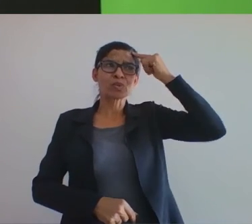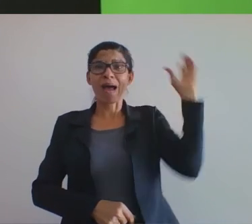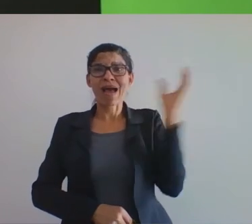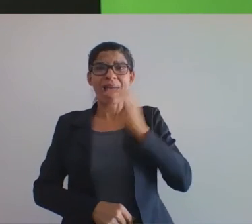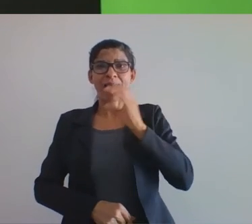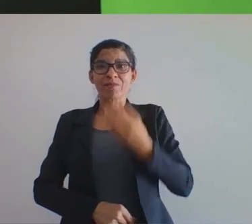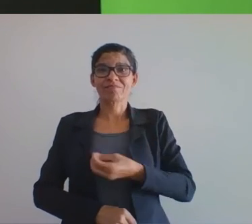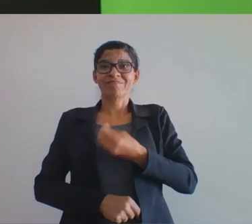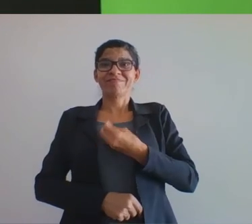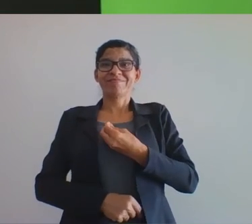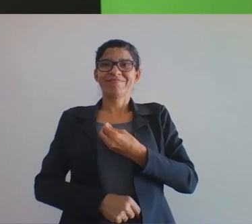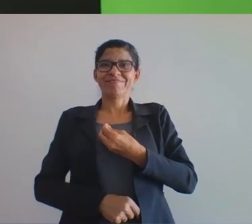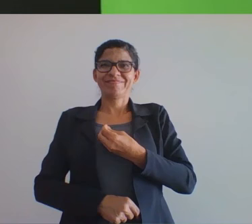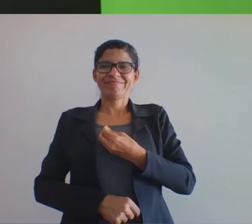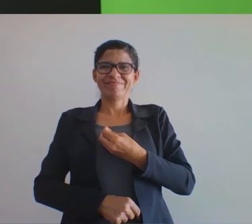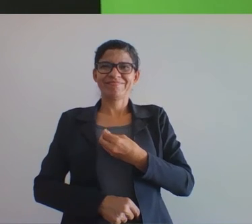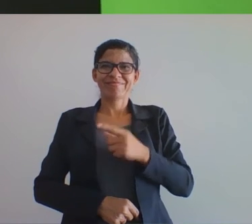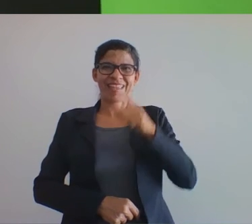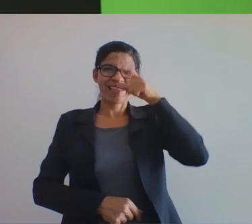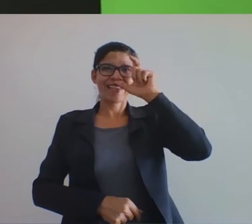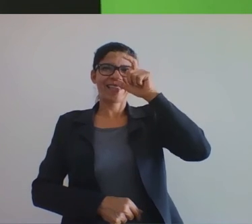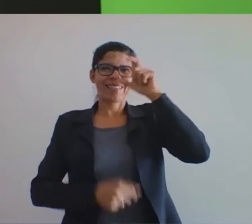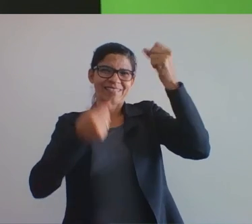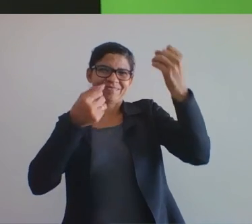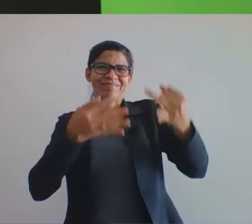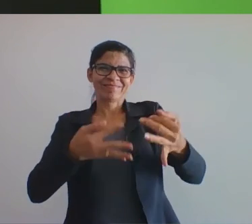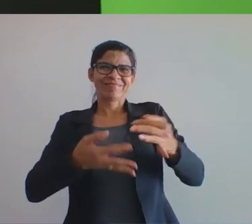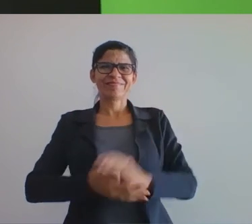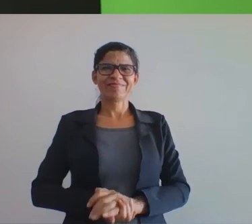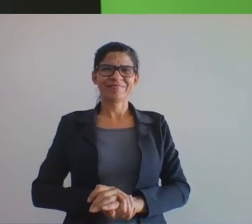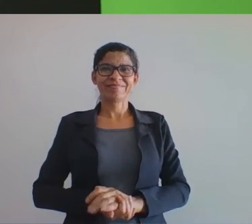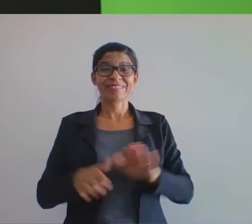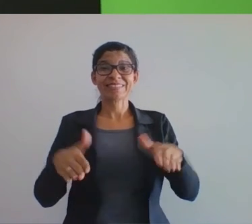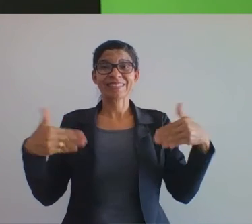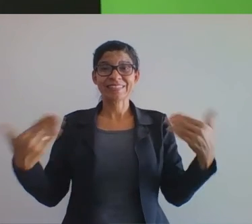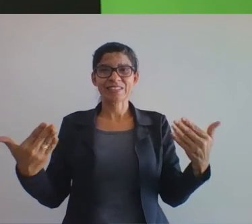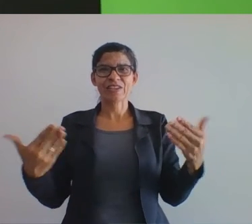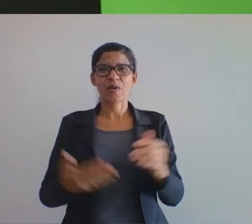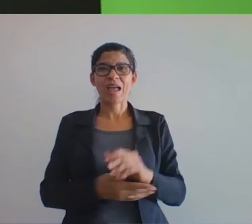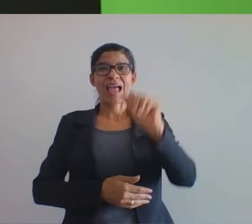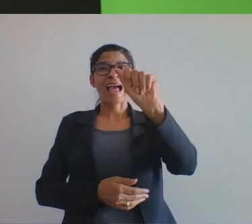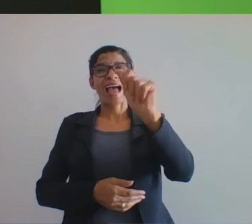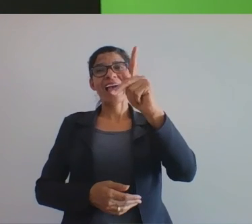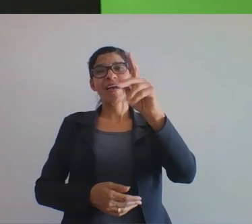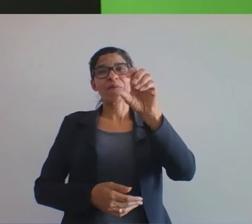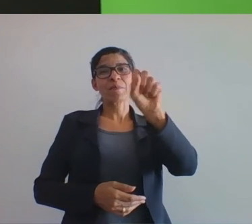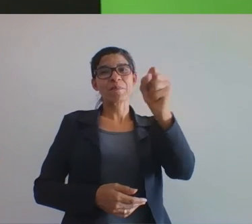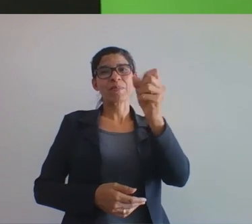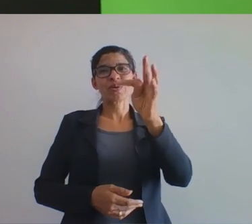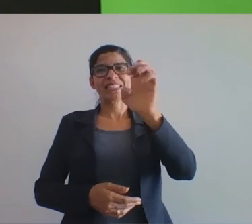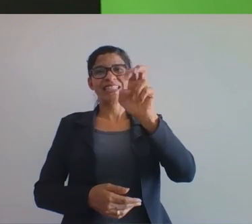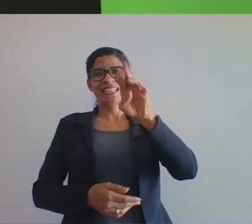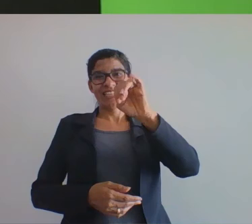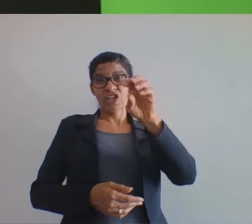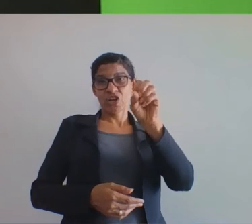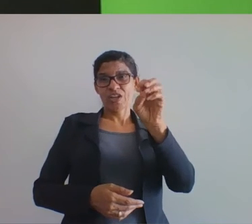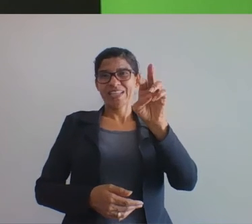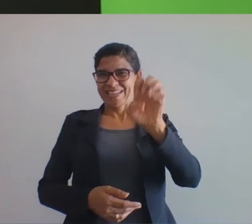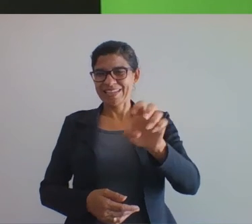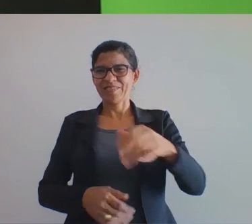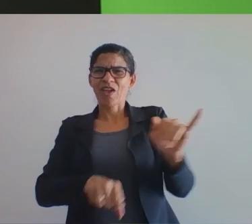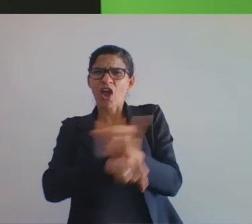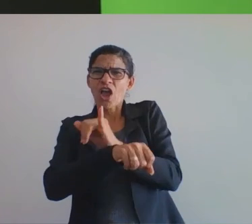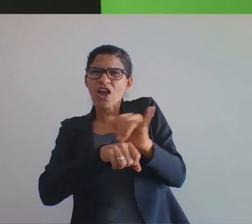Descartes. Vamos entender o que significa, então, a posteriori. É um método de se obter conhecimento